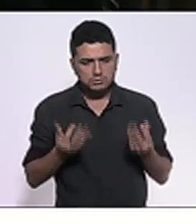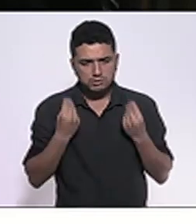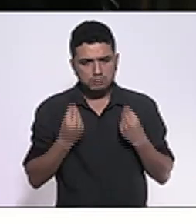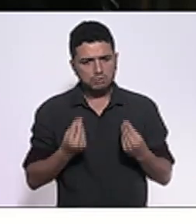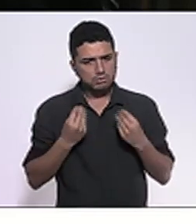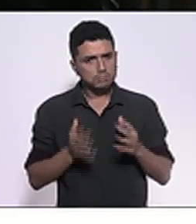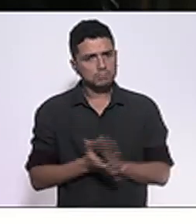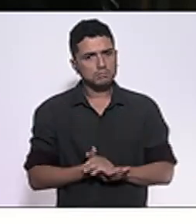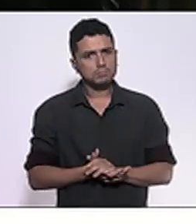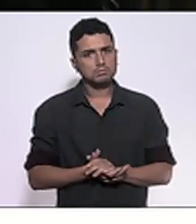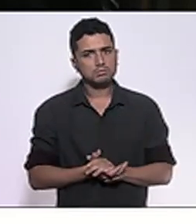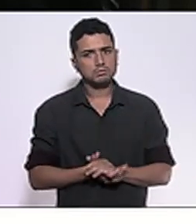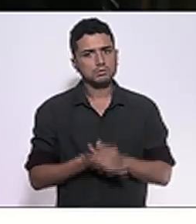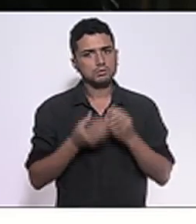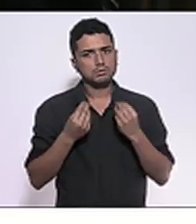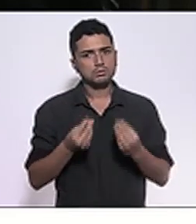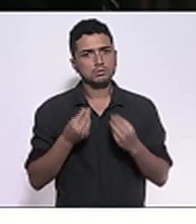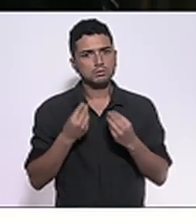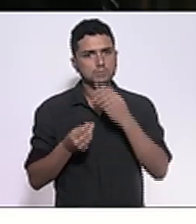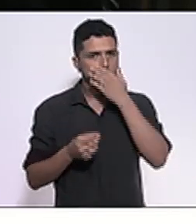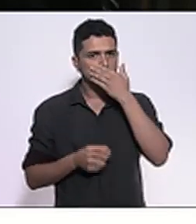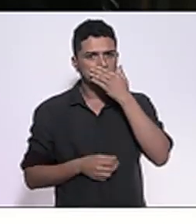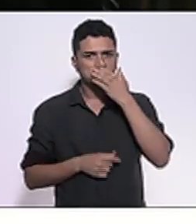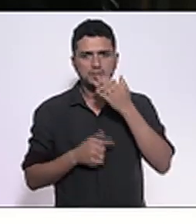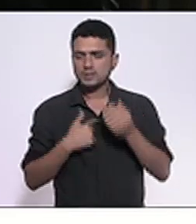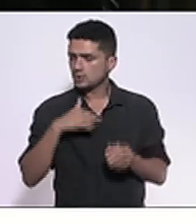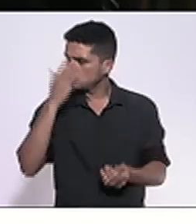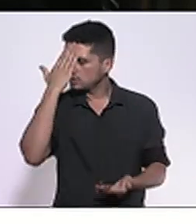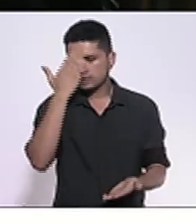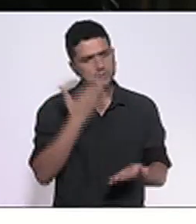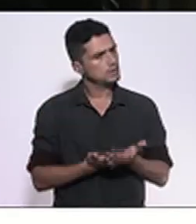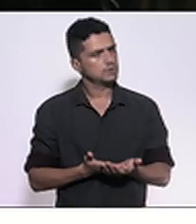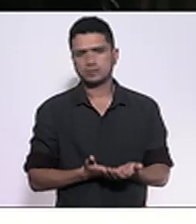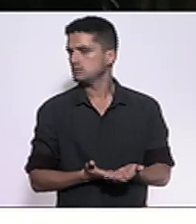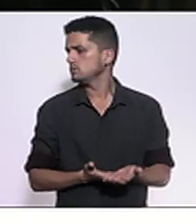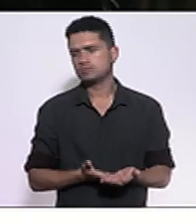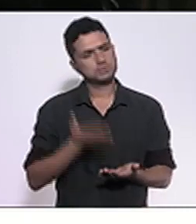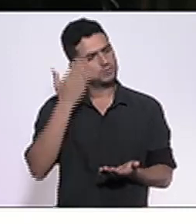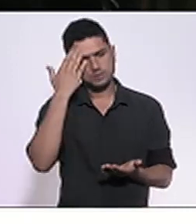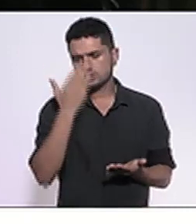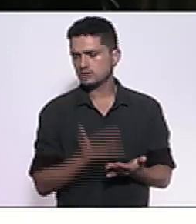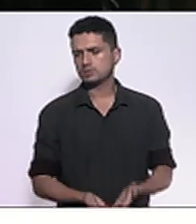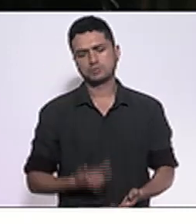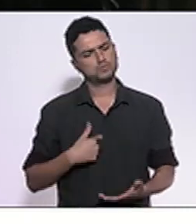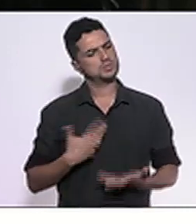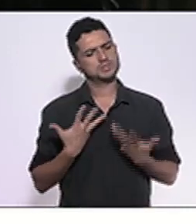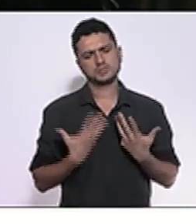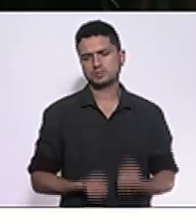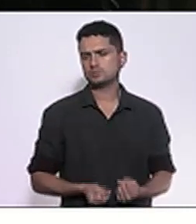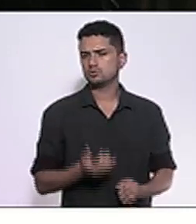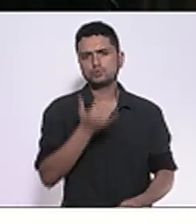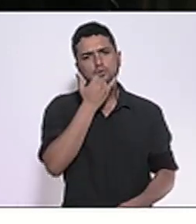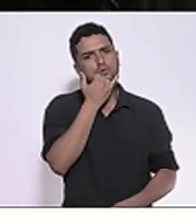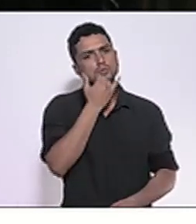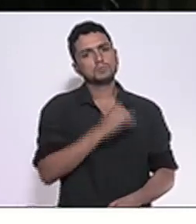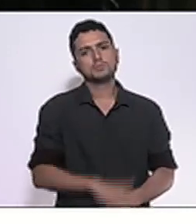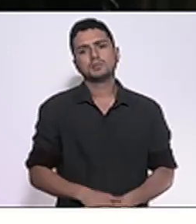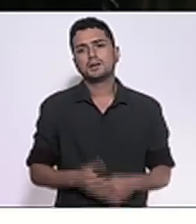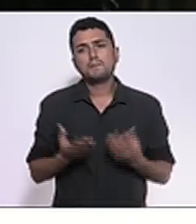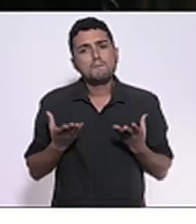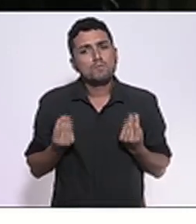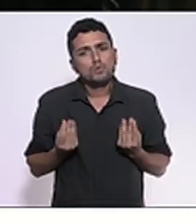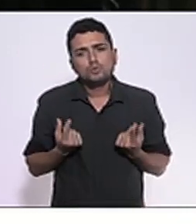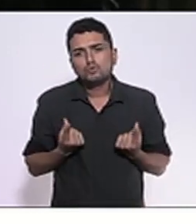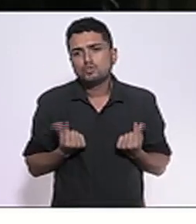inacreditável, com sinceridade, eu não consigo me conformar com isso, porque é muito